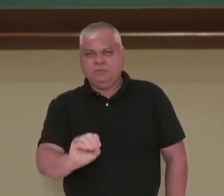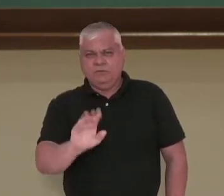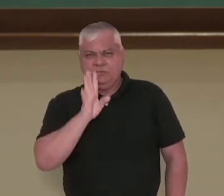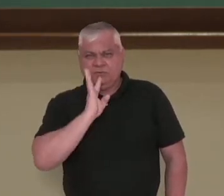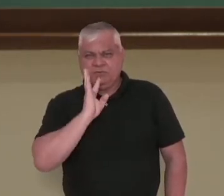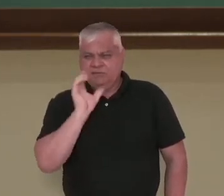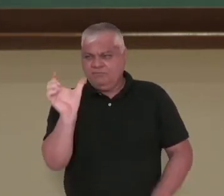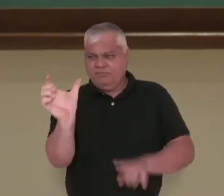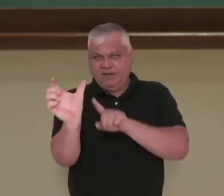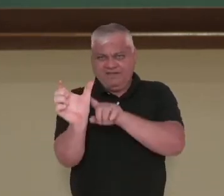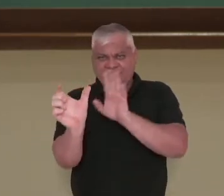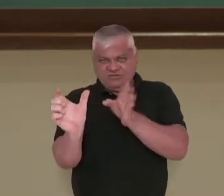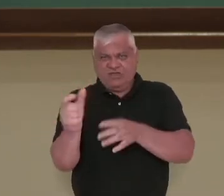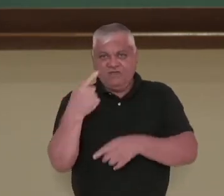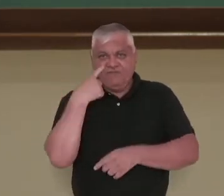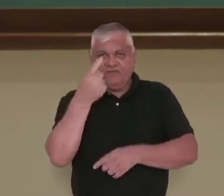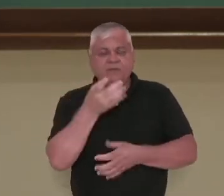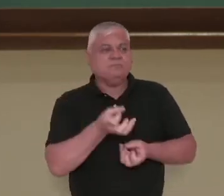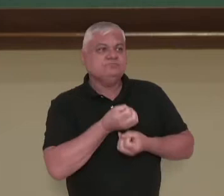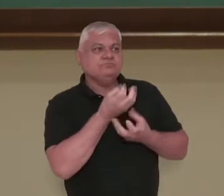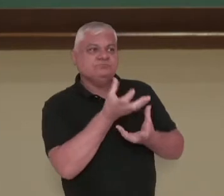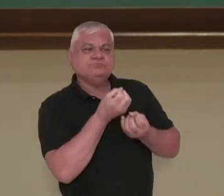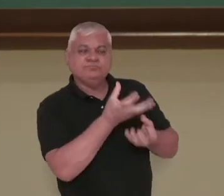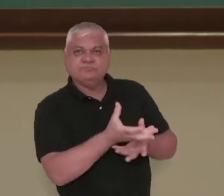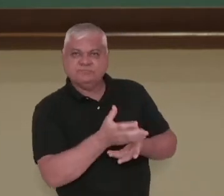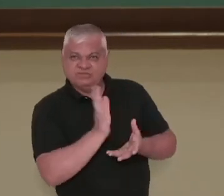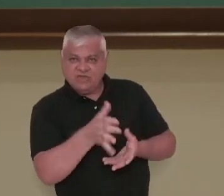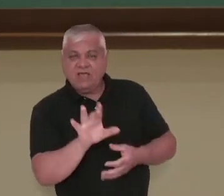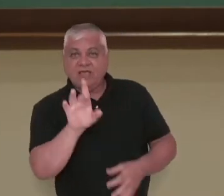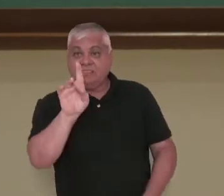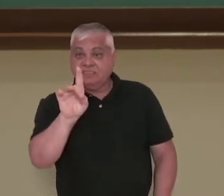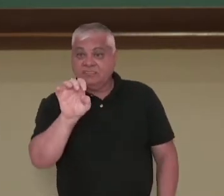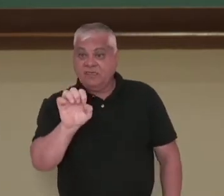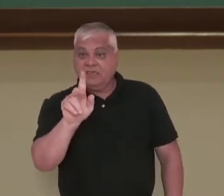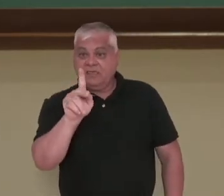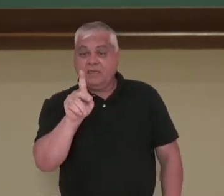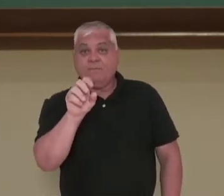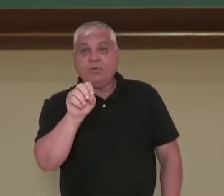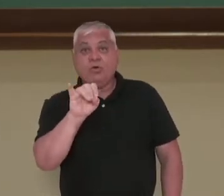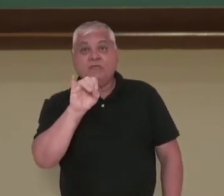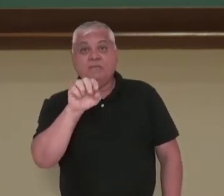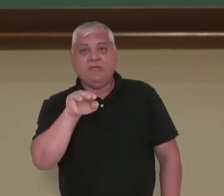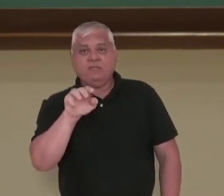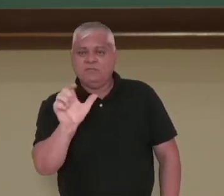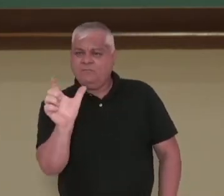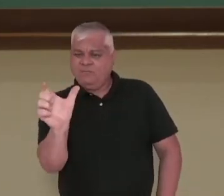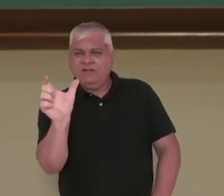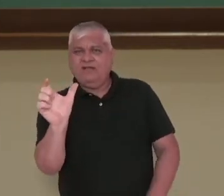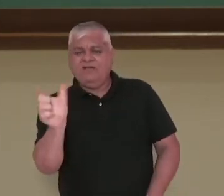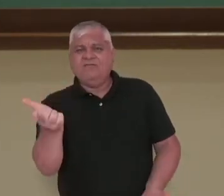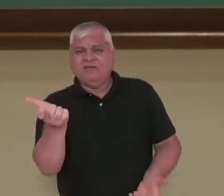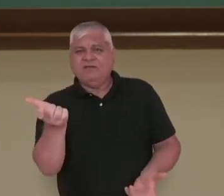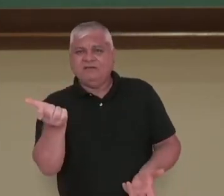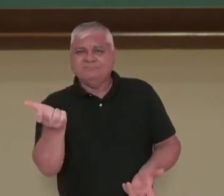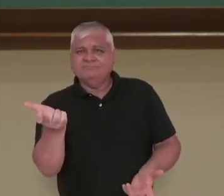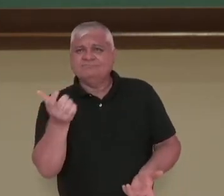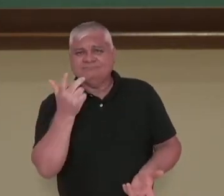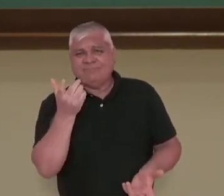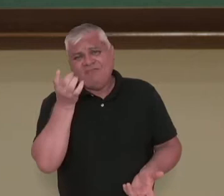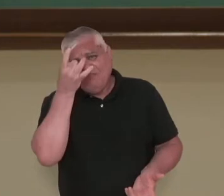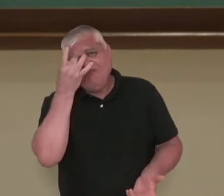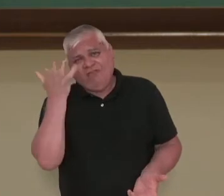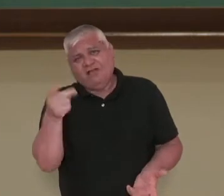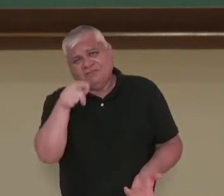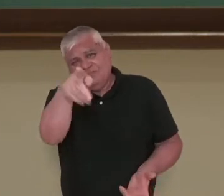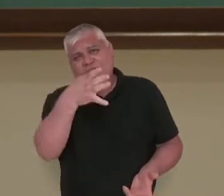o depoimento de alguém? Provavelmente essa palavra não é difícil, né? Não é uma palavra com a qual vocês